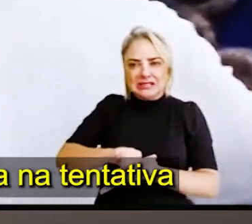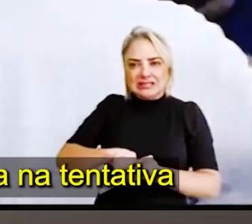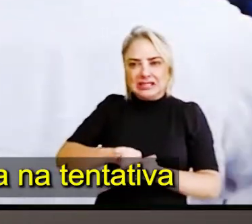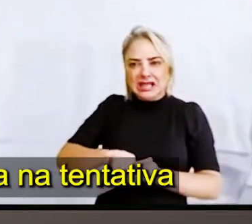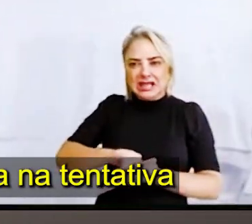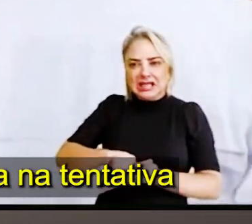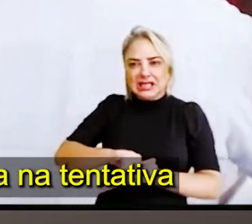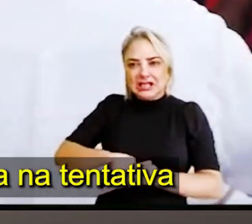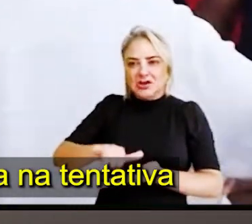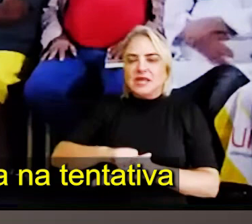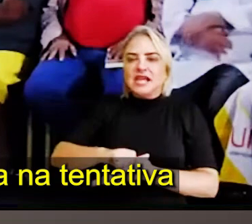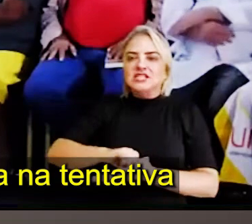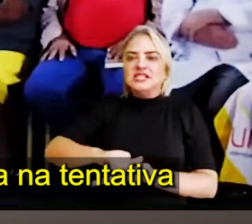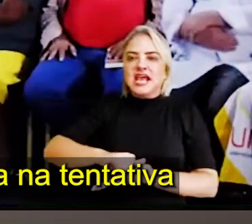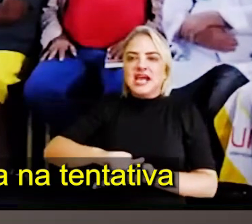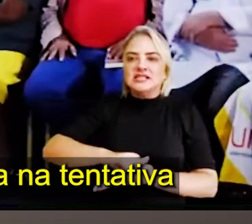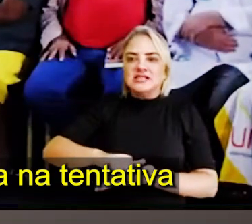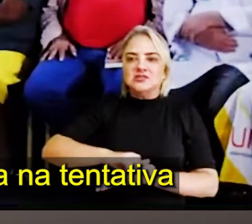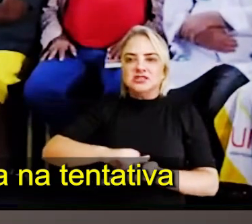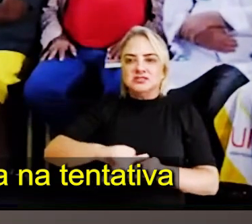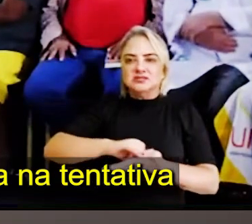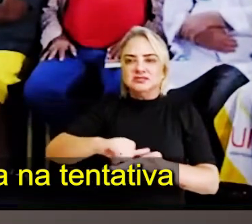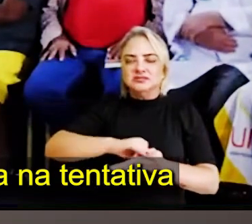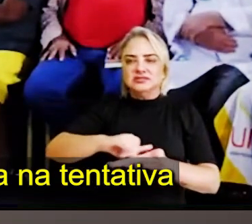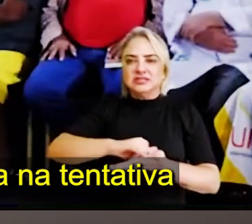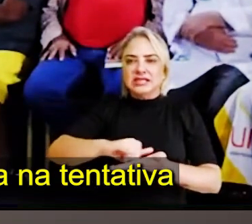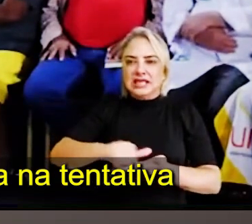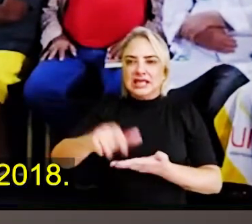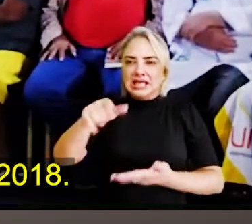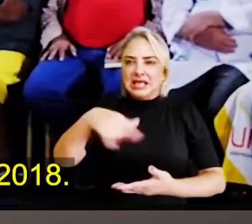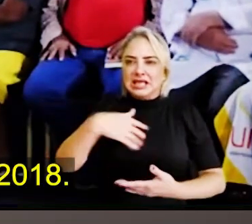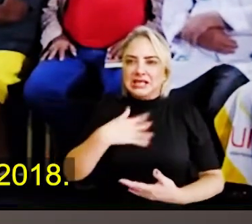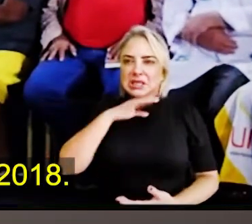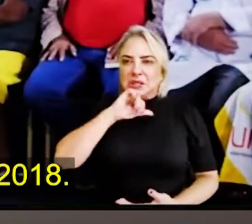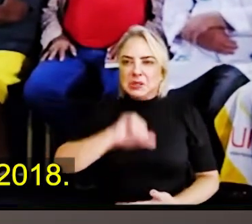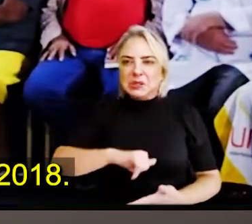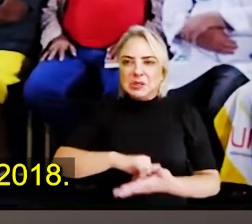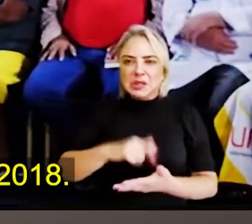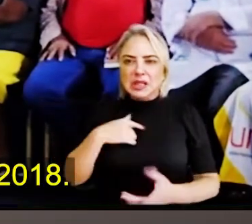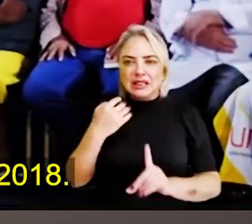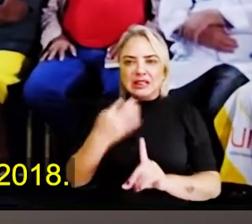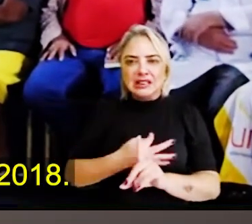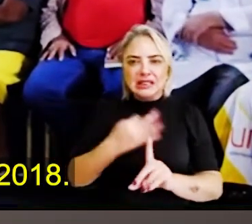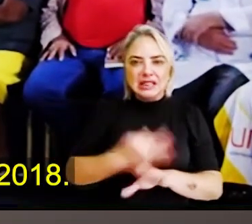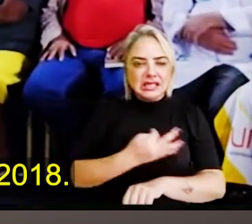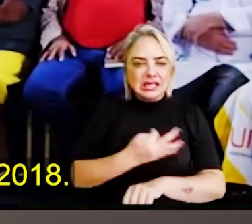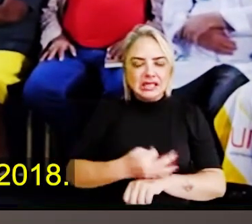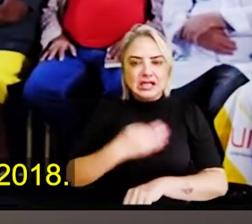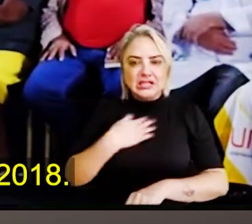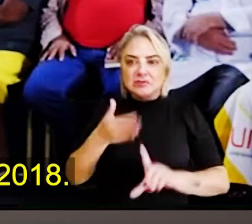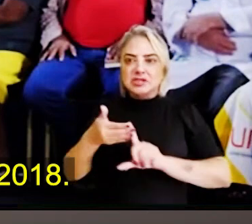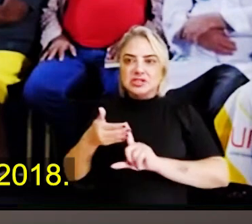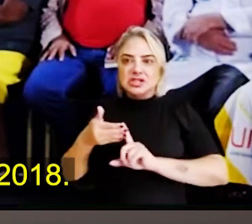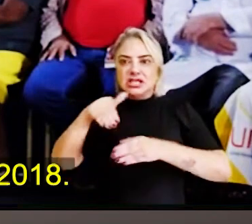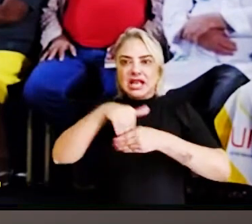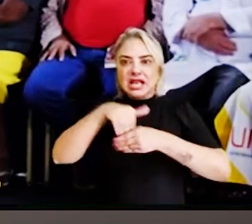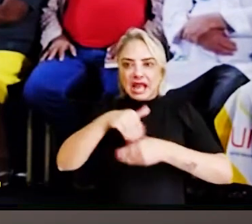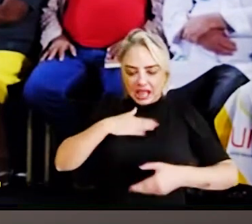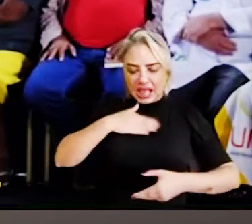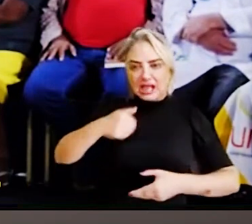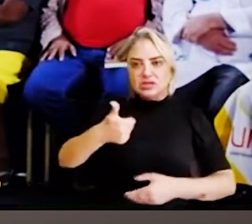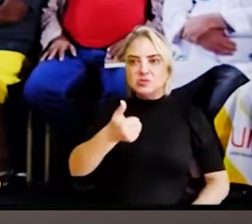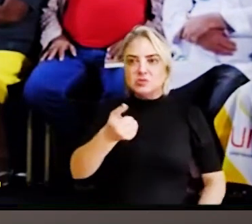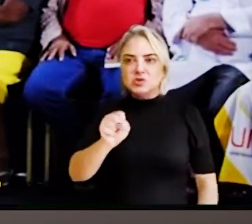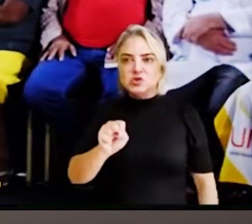dessa desgraça, dessa Lava Jato, que foi feita na tentativa de tentar me tirar das eleições de 2018,